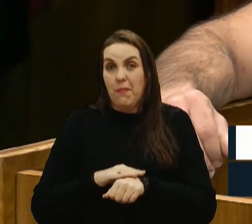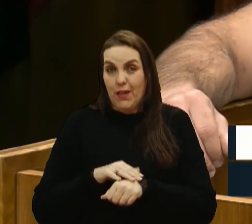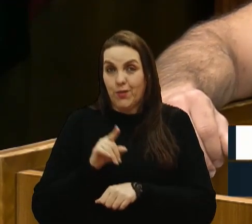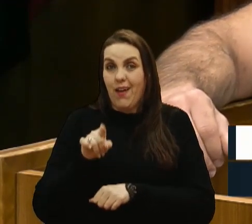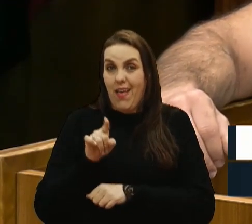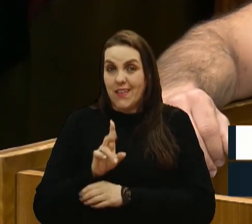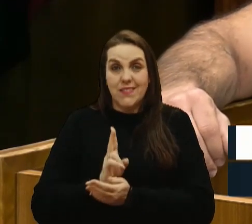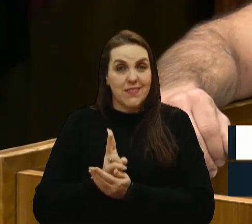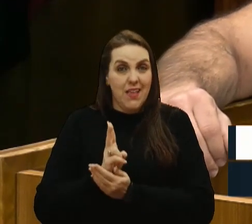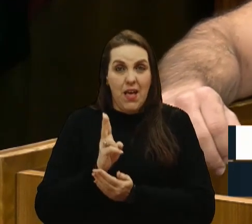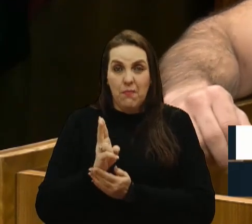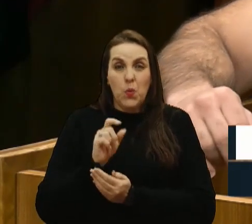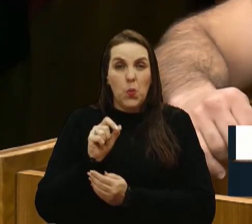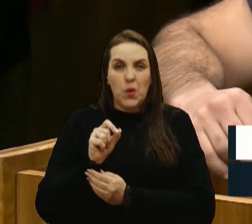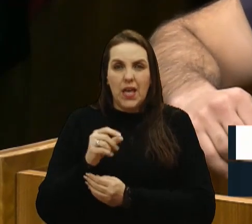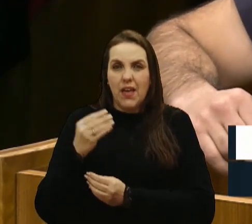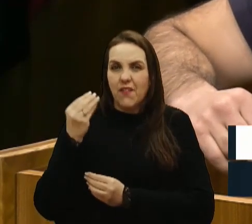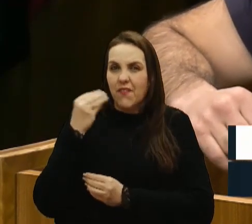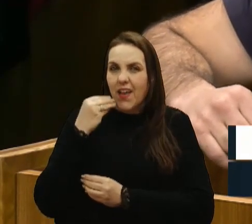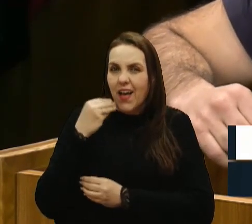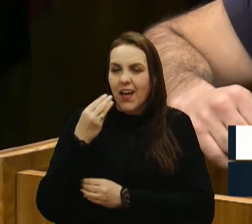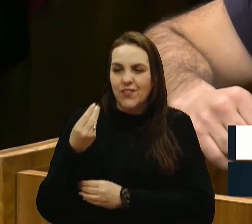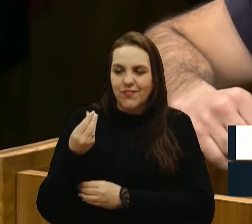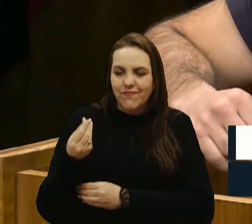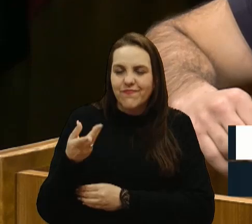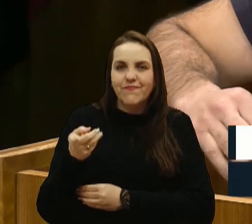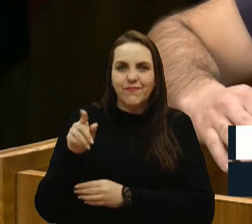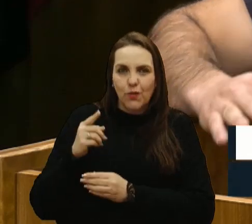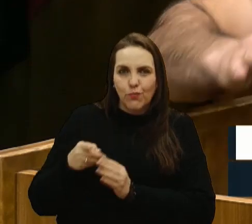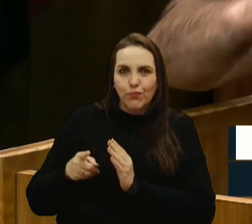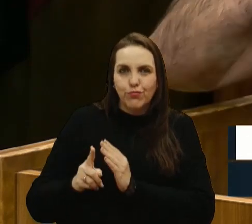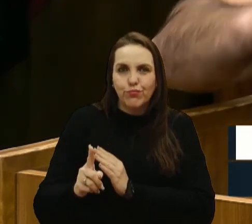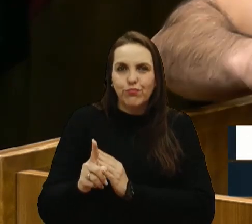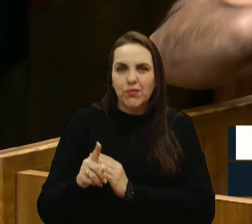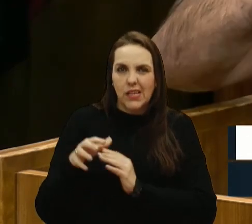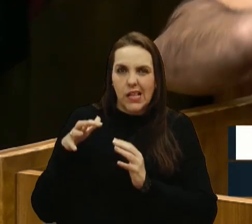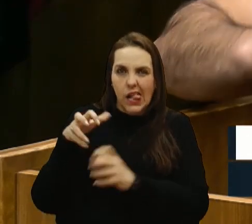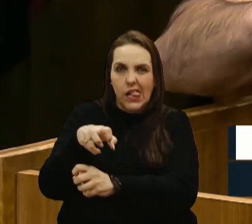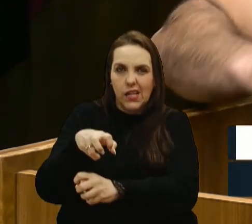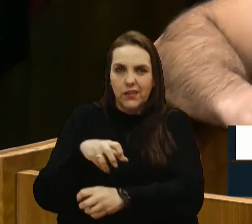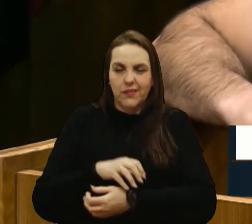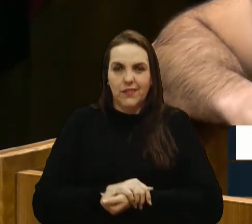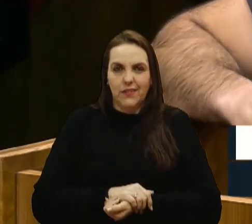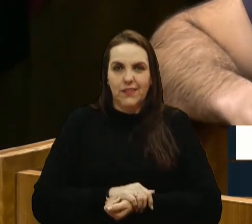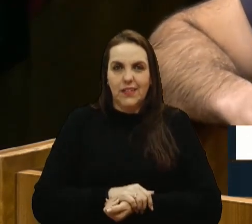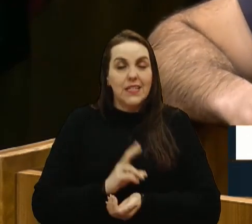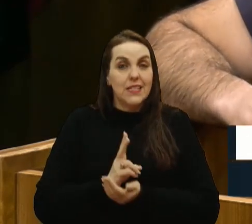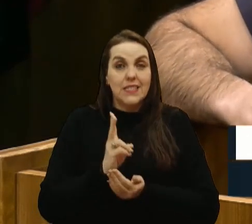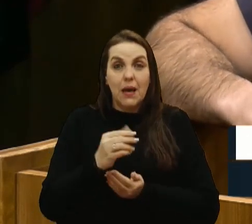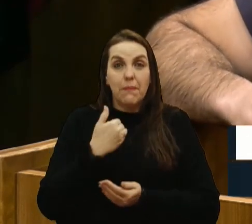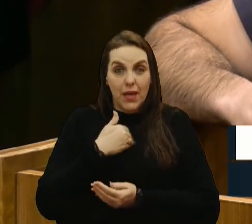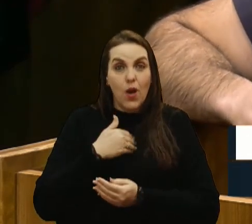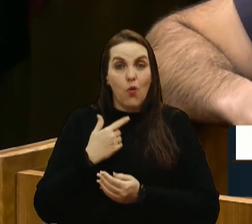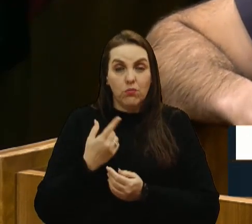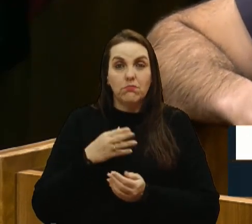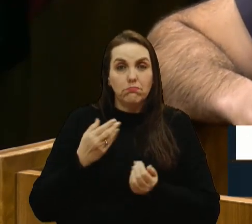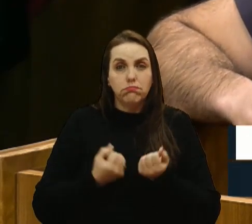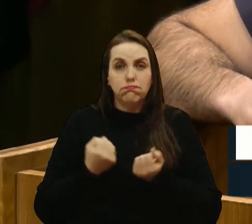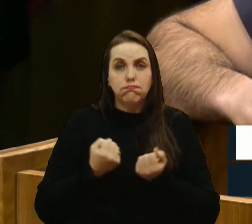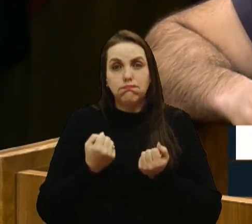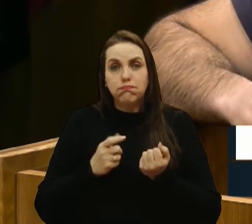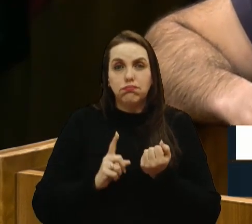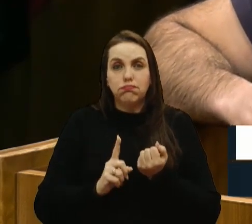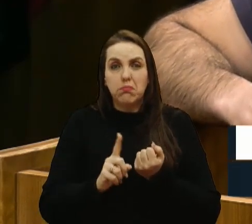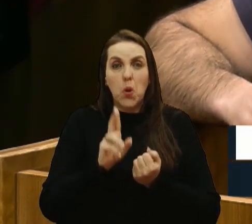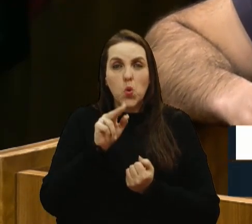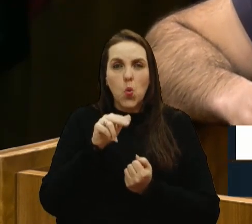ser sempre a mais frágil que passar por lá. Sempre que eu passo por lá, ele nunca